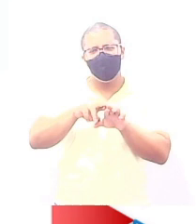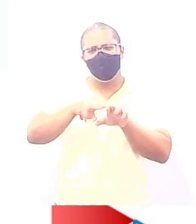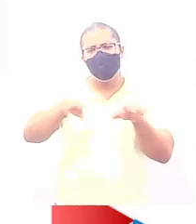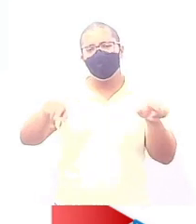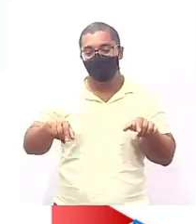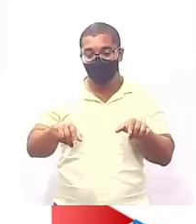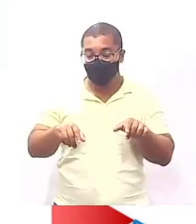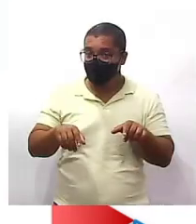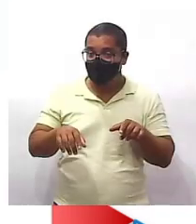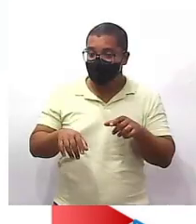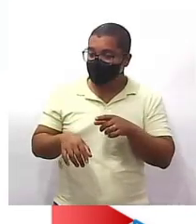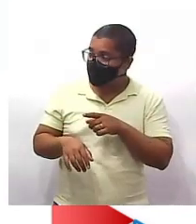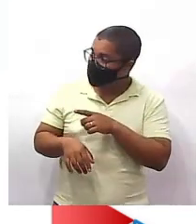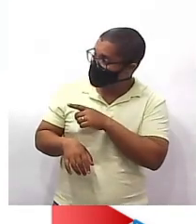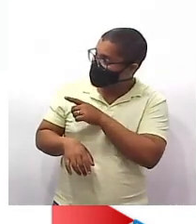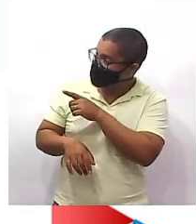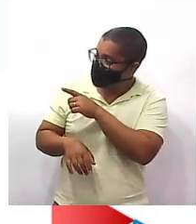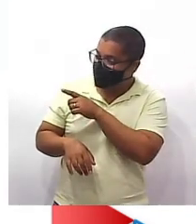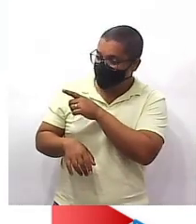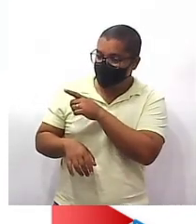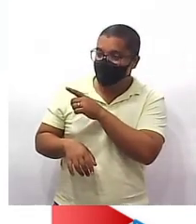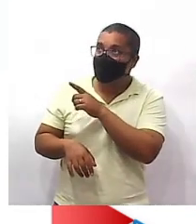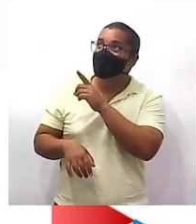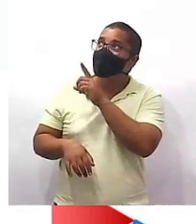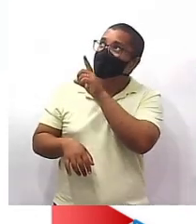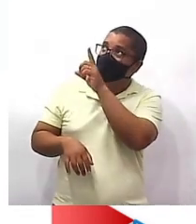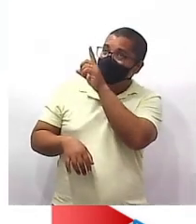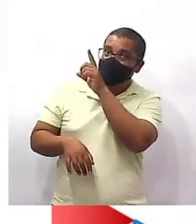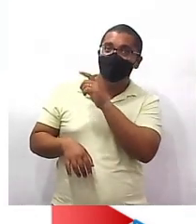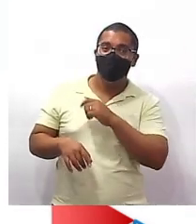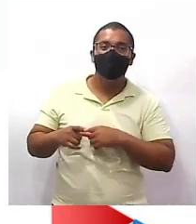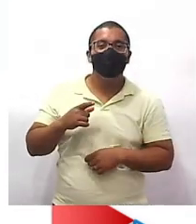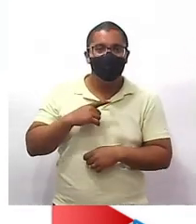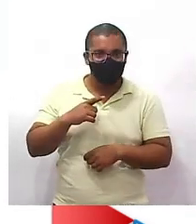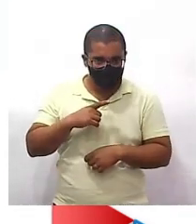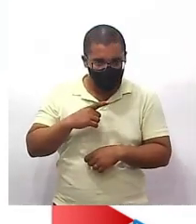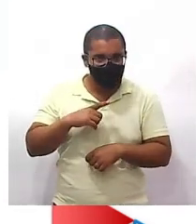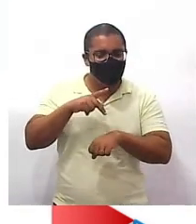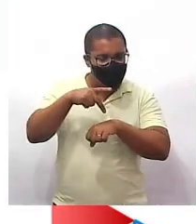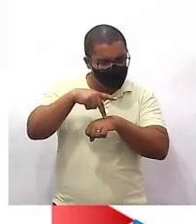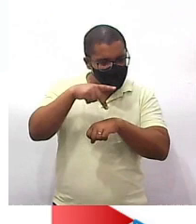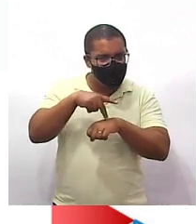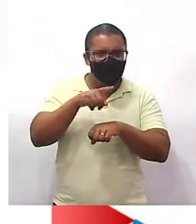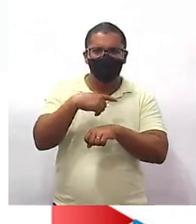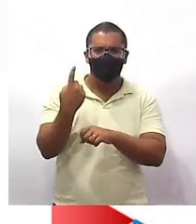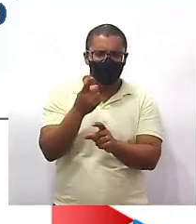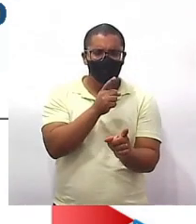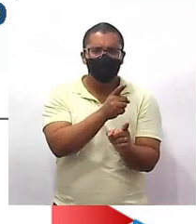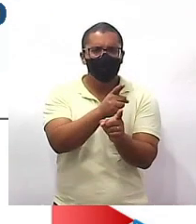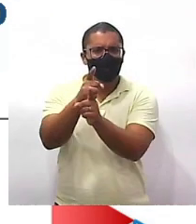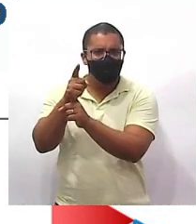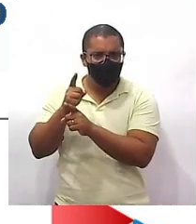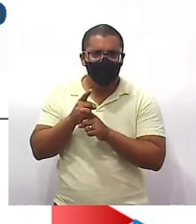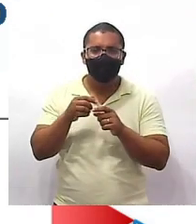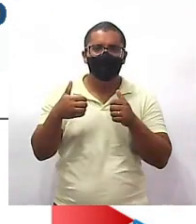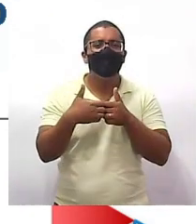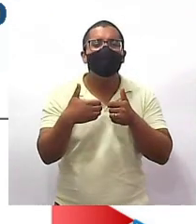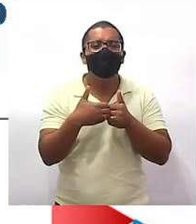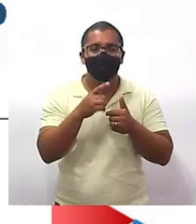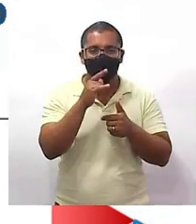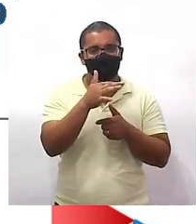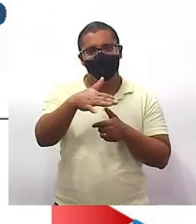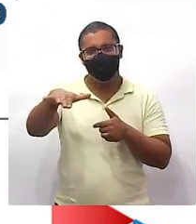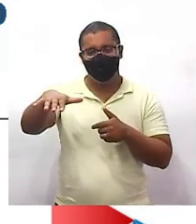aí na imagem, a imagem das rochas que se encontram principalmente na região litorânea.